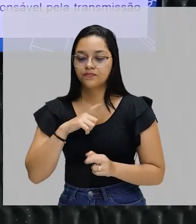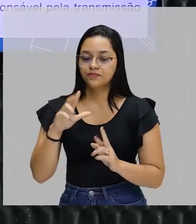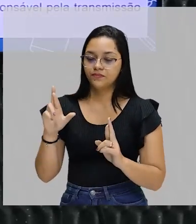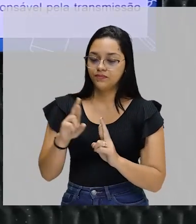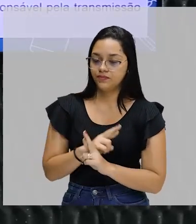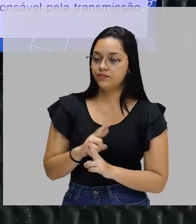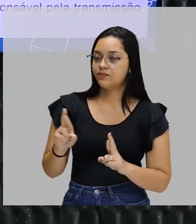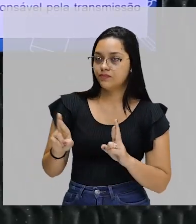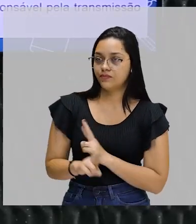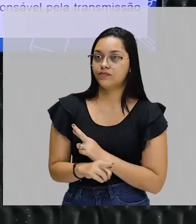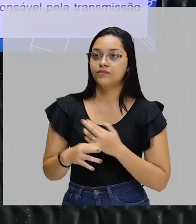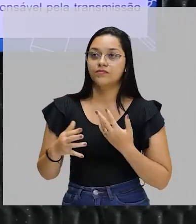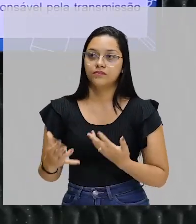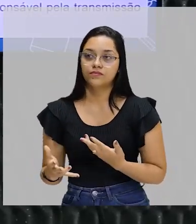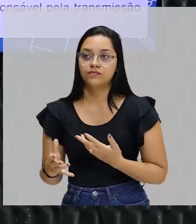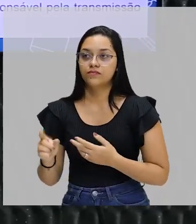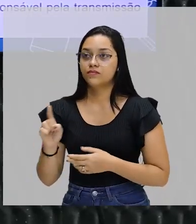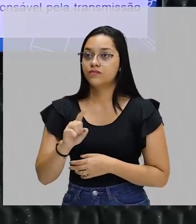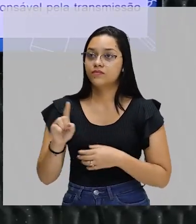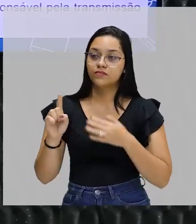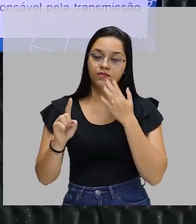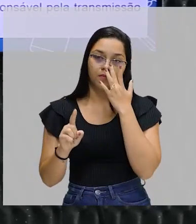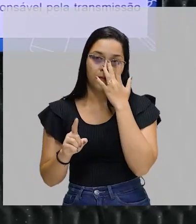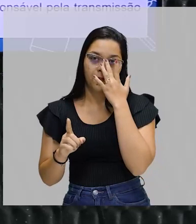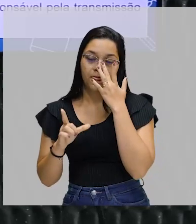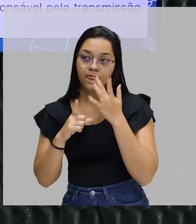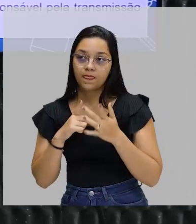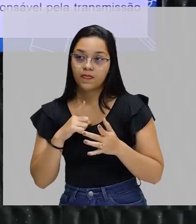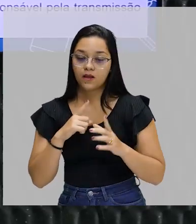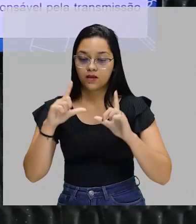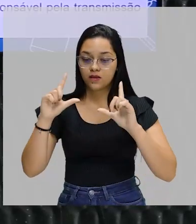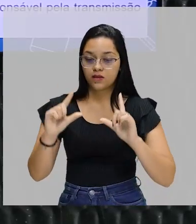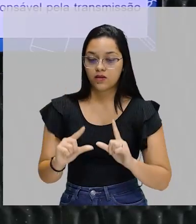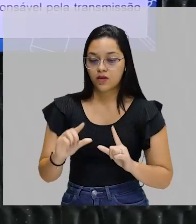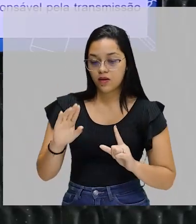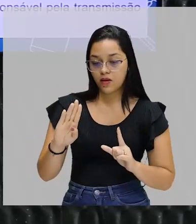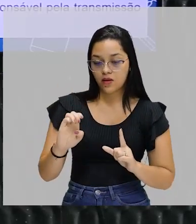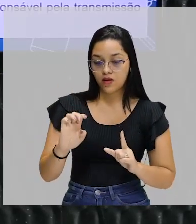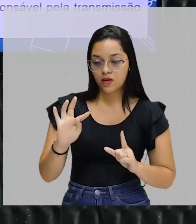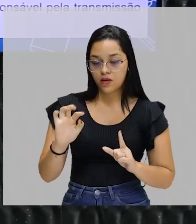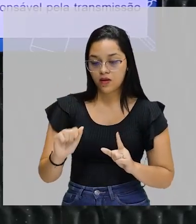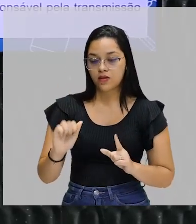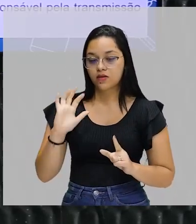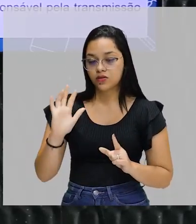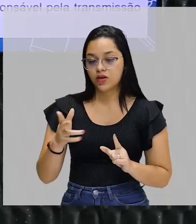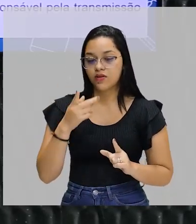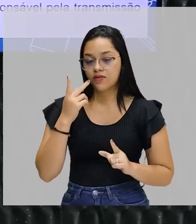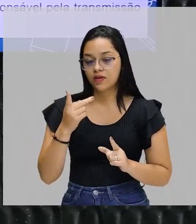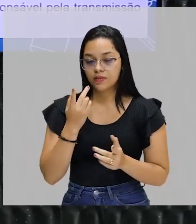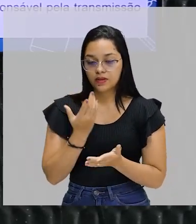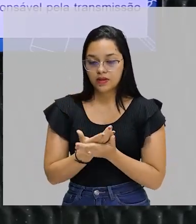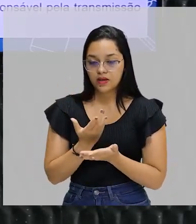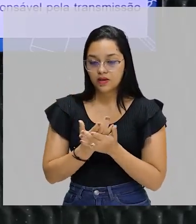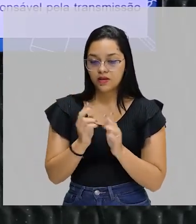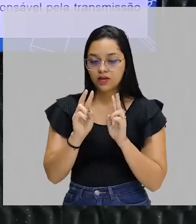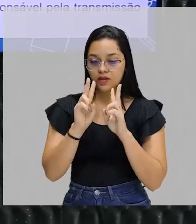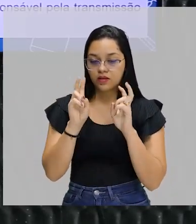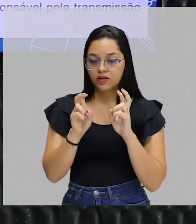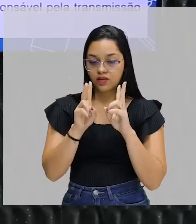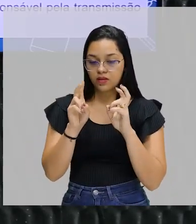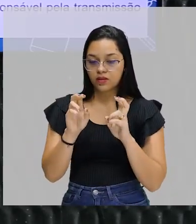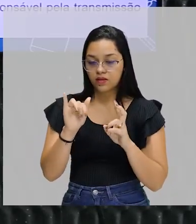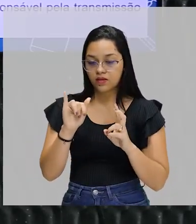relação, não é, com o decaimento beta, que nós já falamos também na aula sobre